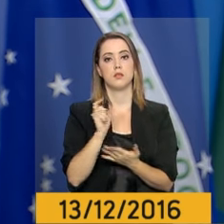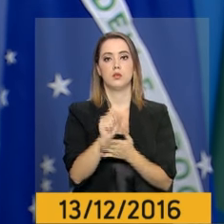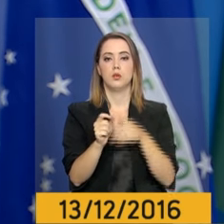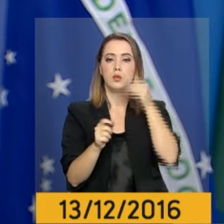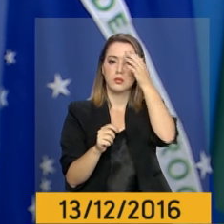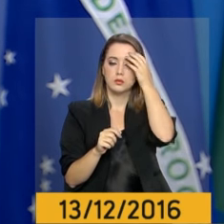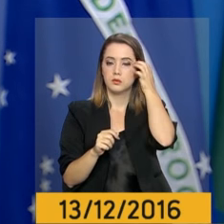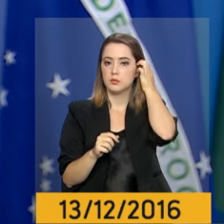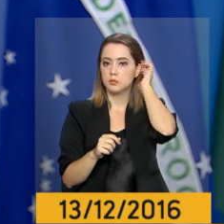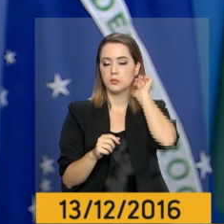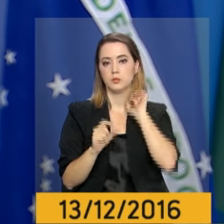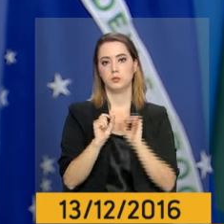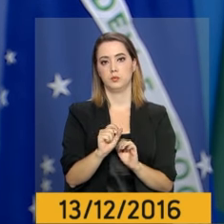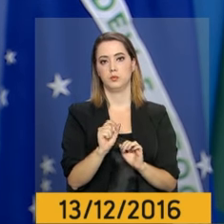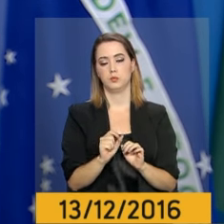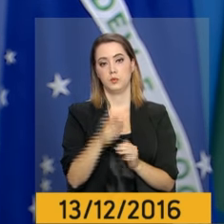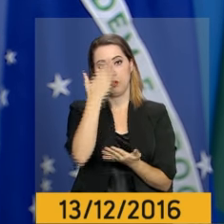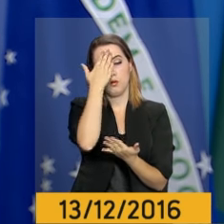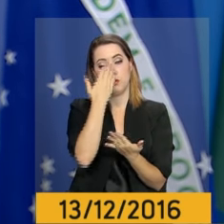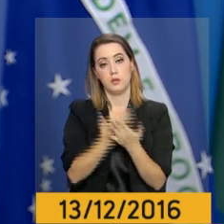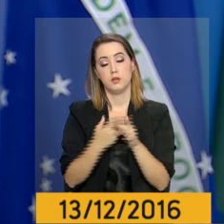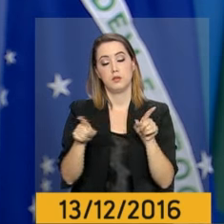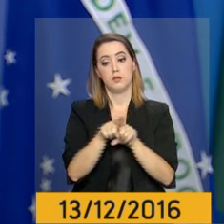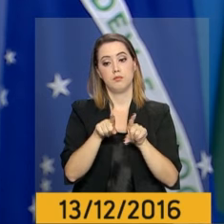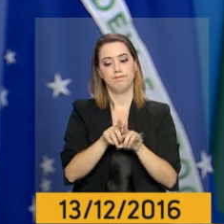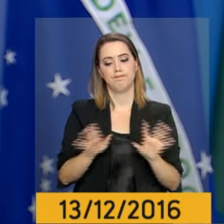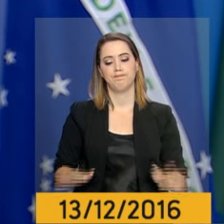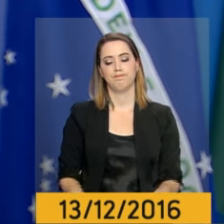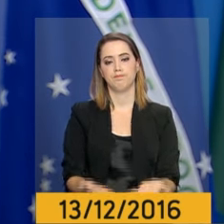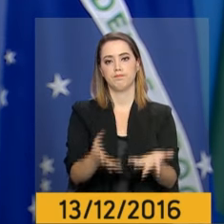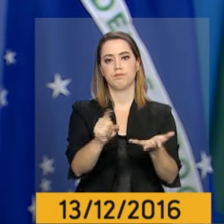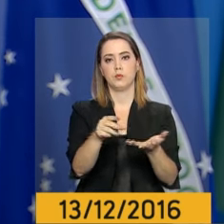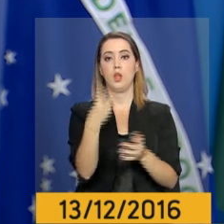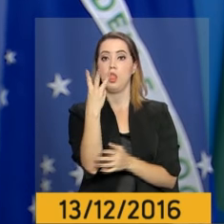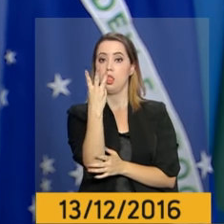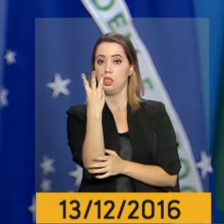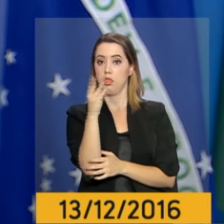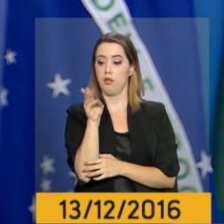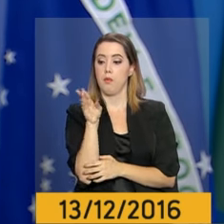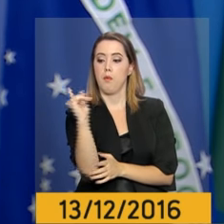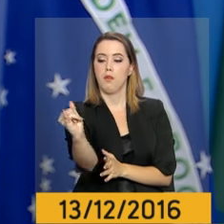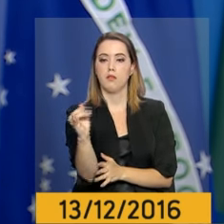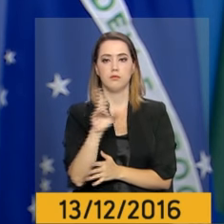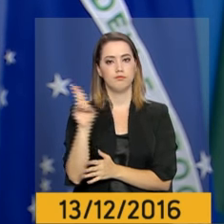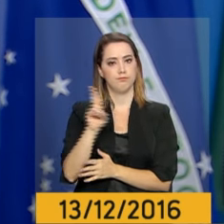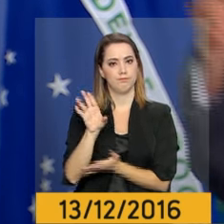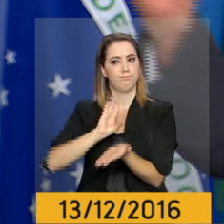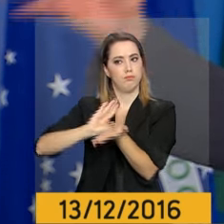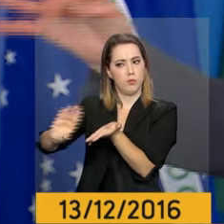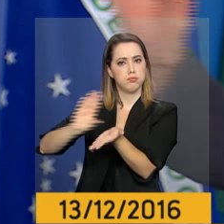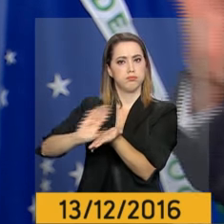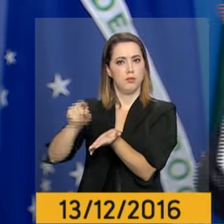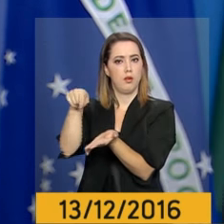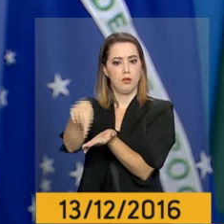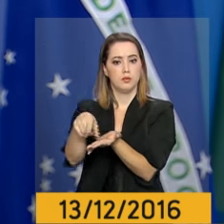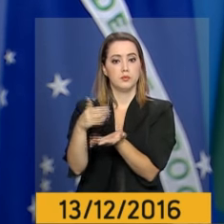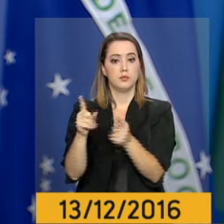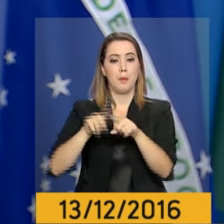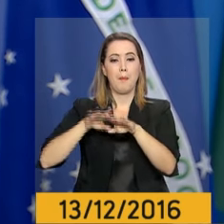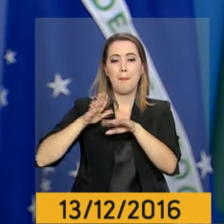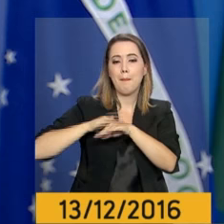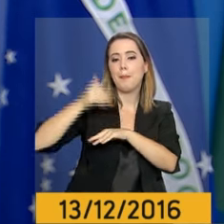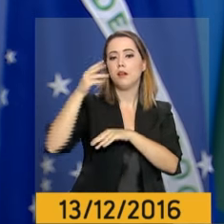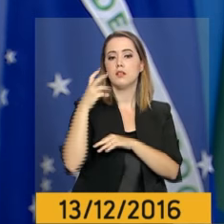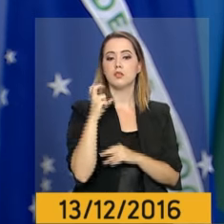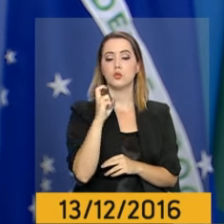medidas e confiança que também será gerada pelos 3 bilhões que estão sendo liberados agora, mais 5 bilhões e